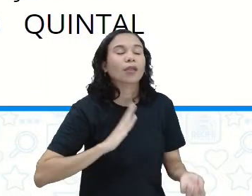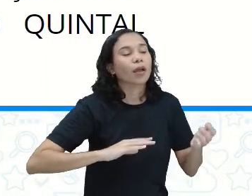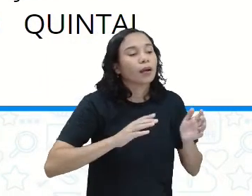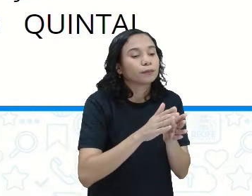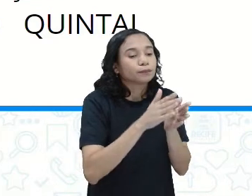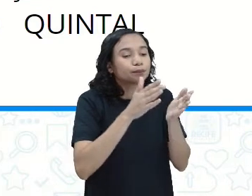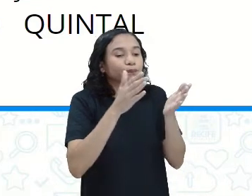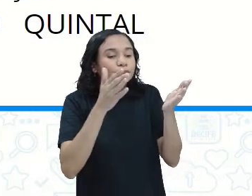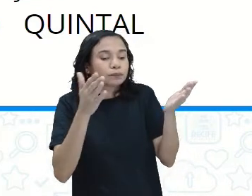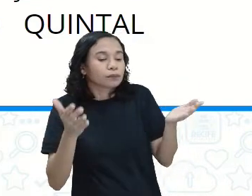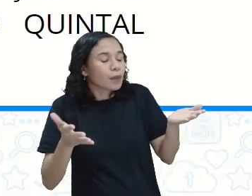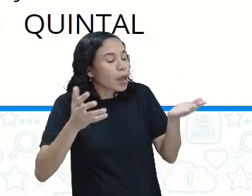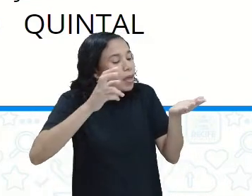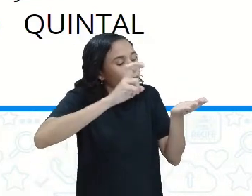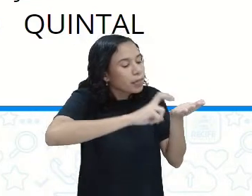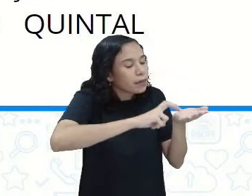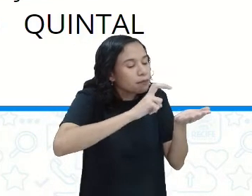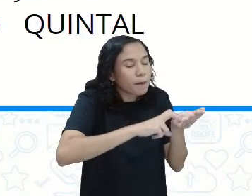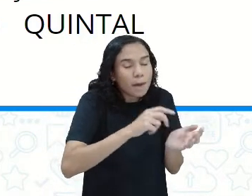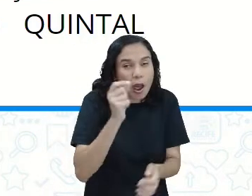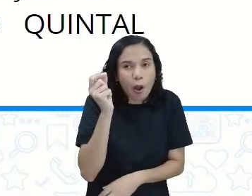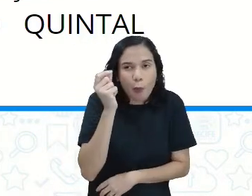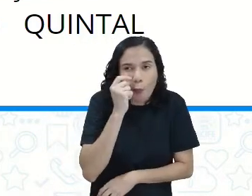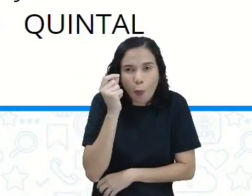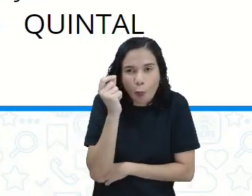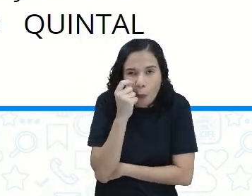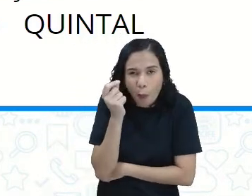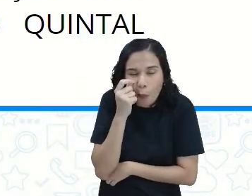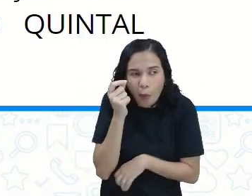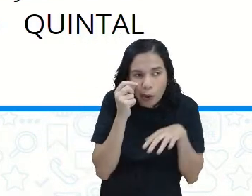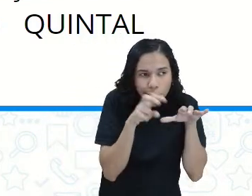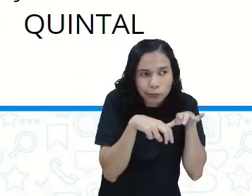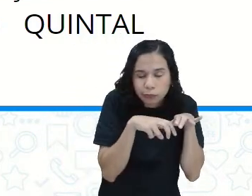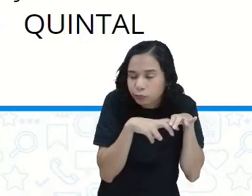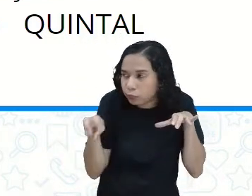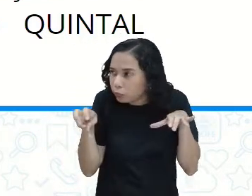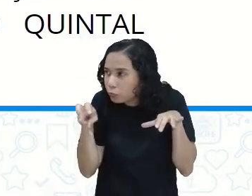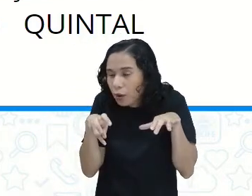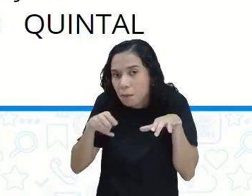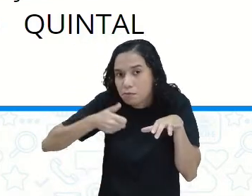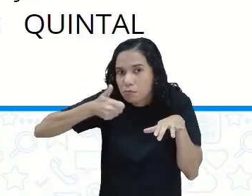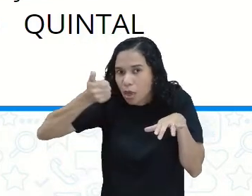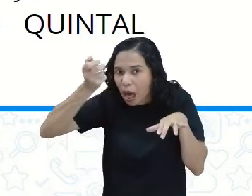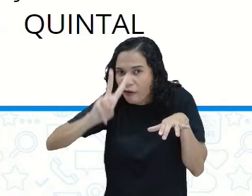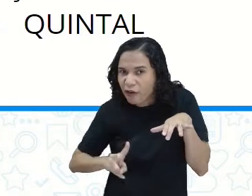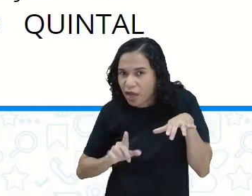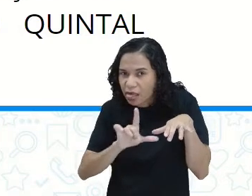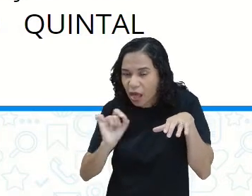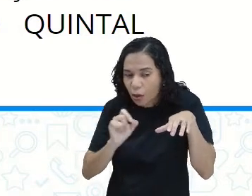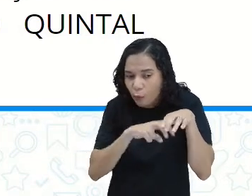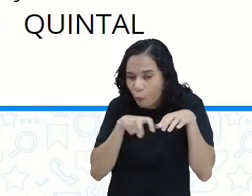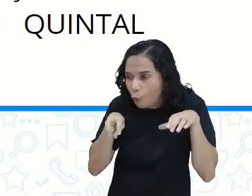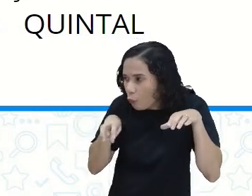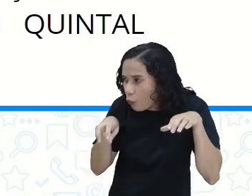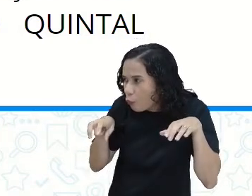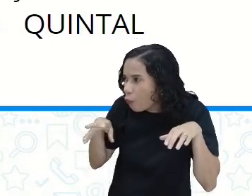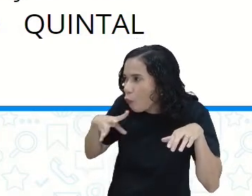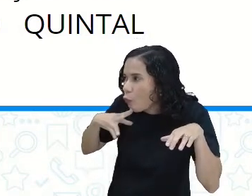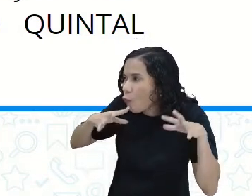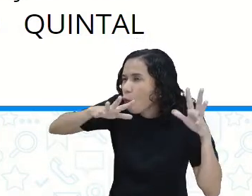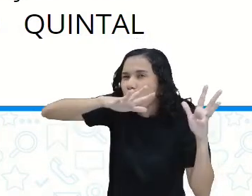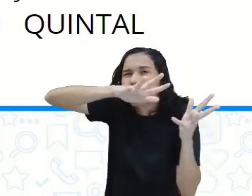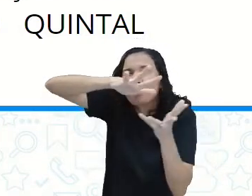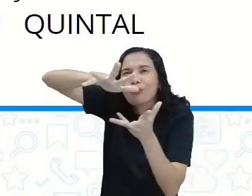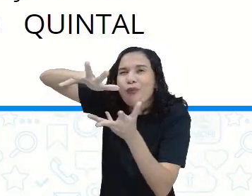Certa manhã, um pequeno rato saiu do buraco pela primeira vez. Queria conhecer o